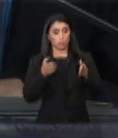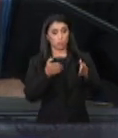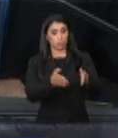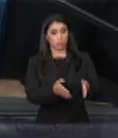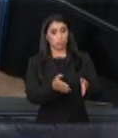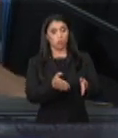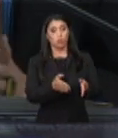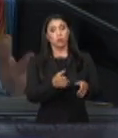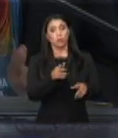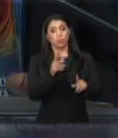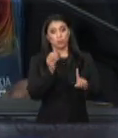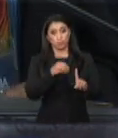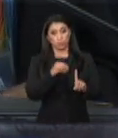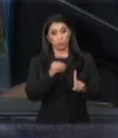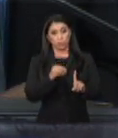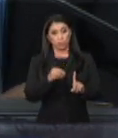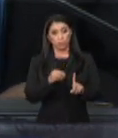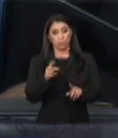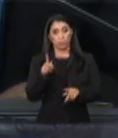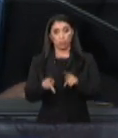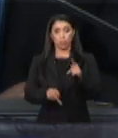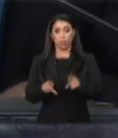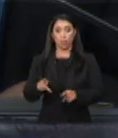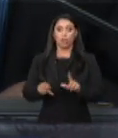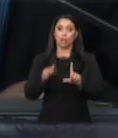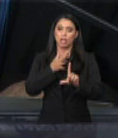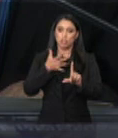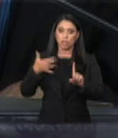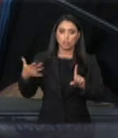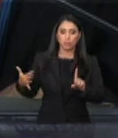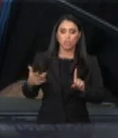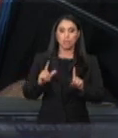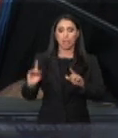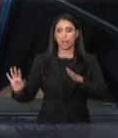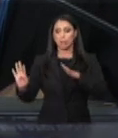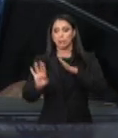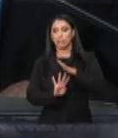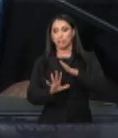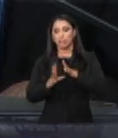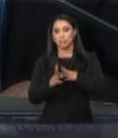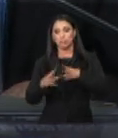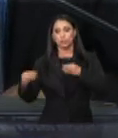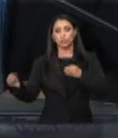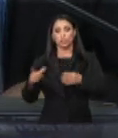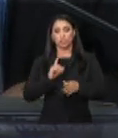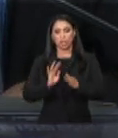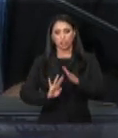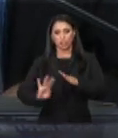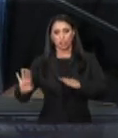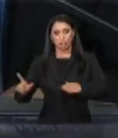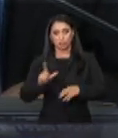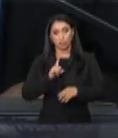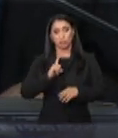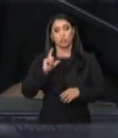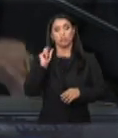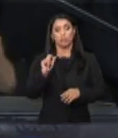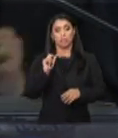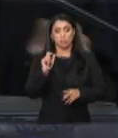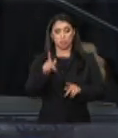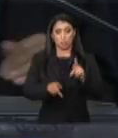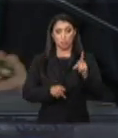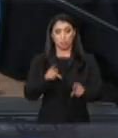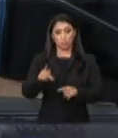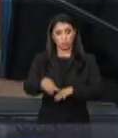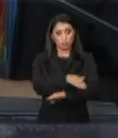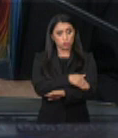situação de vulnerabilidade assim como população LGBT Imigrantes refugiados e população de rua dentro